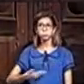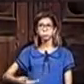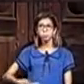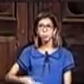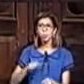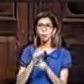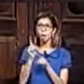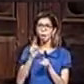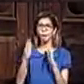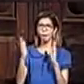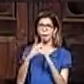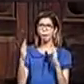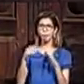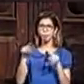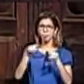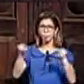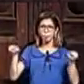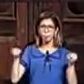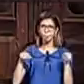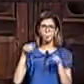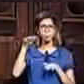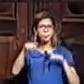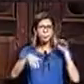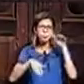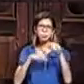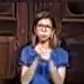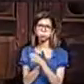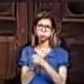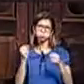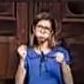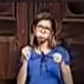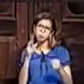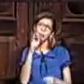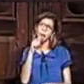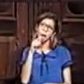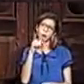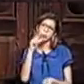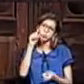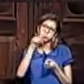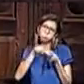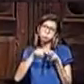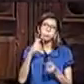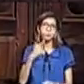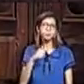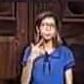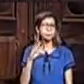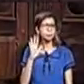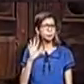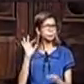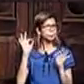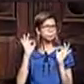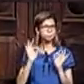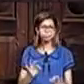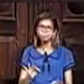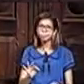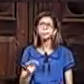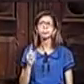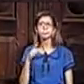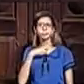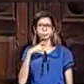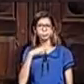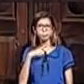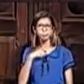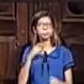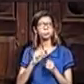com uma piscina imensa. É lógico que a piscina está sem água, mas com certeza quando se incorpora, quando se